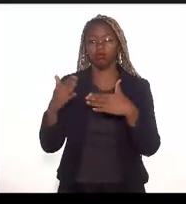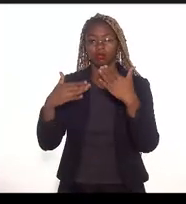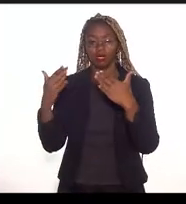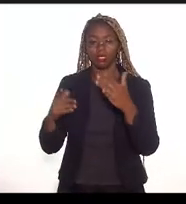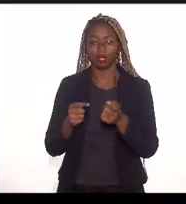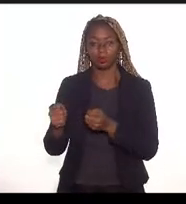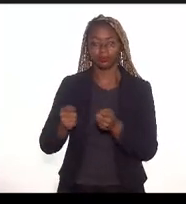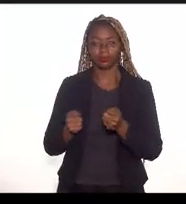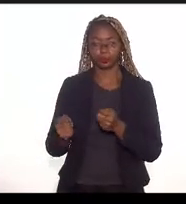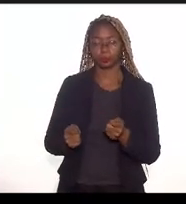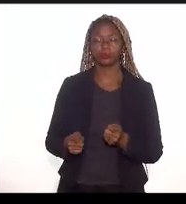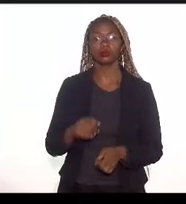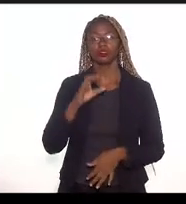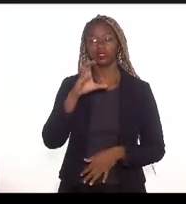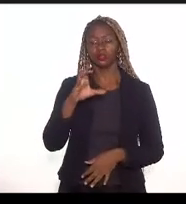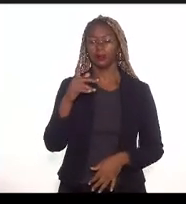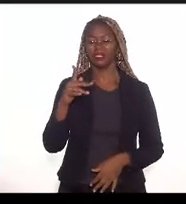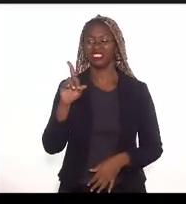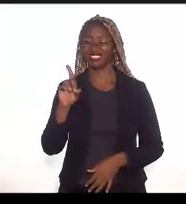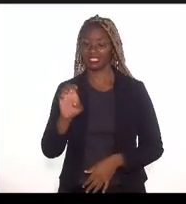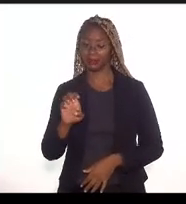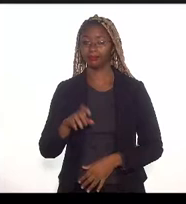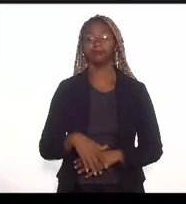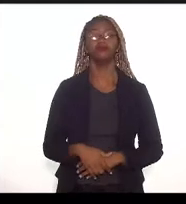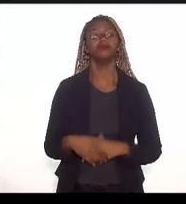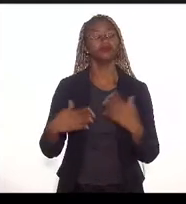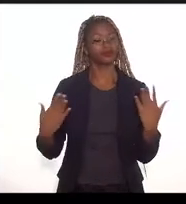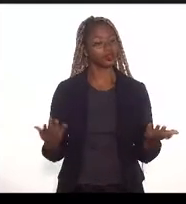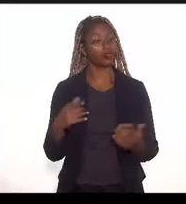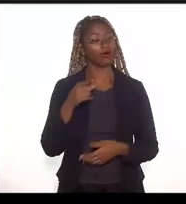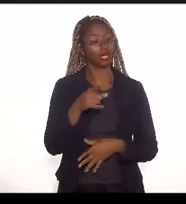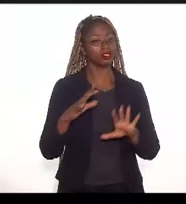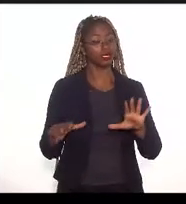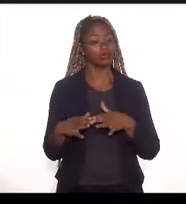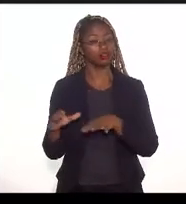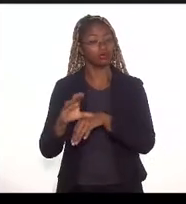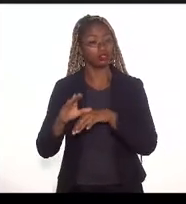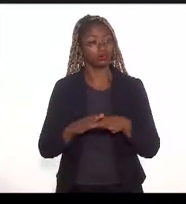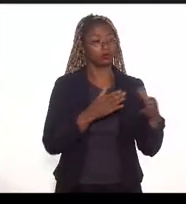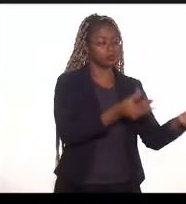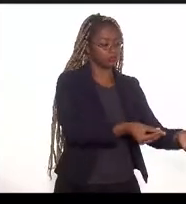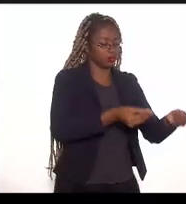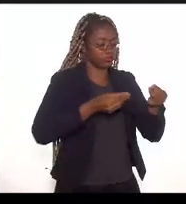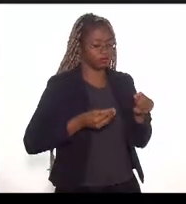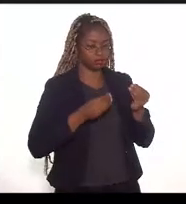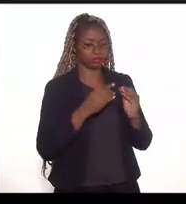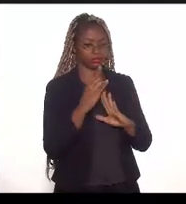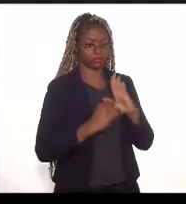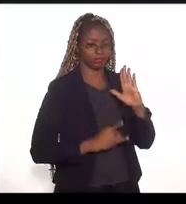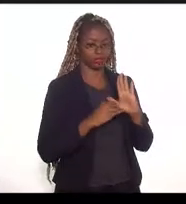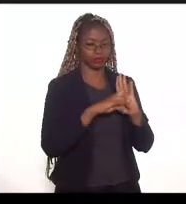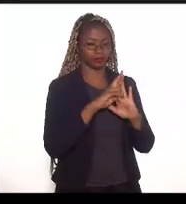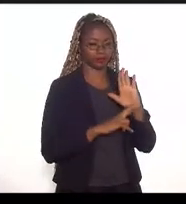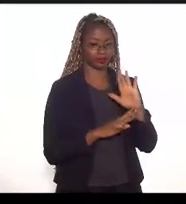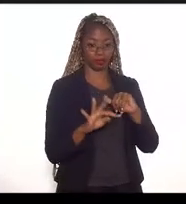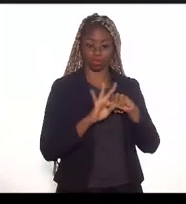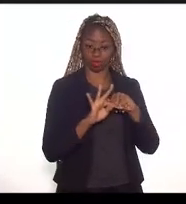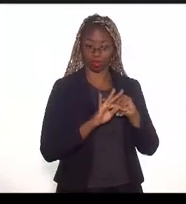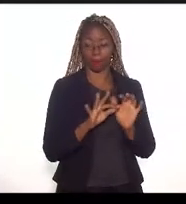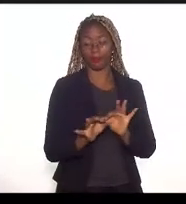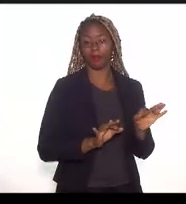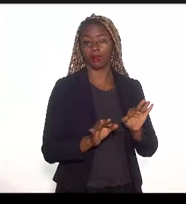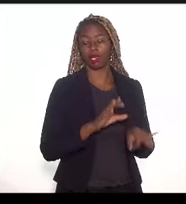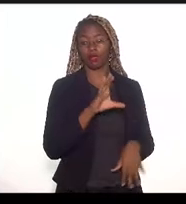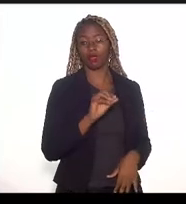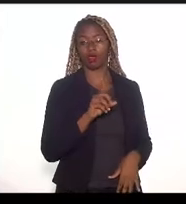CPPDE. Essa comissão ela recepciona os documentos e os relatórios técnicos elaborados pela CODIM,